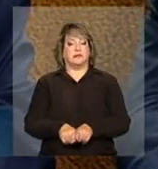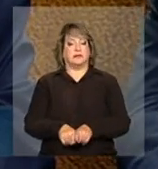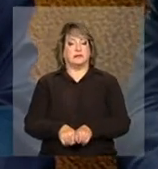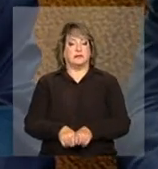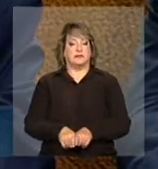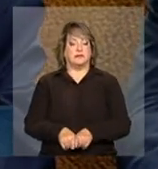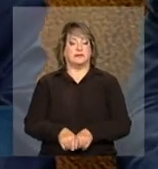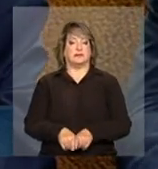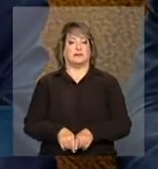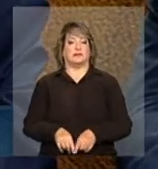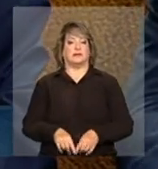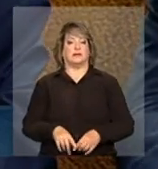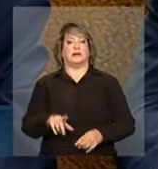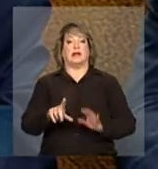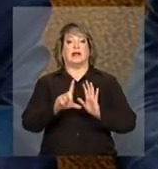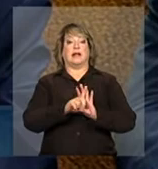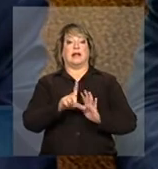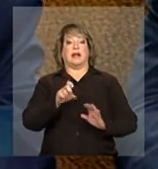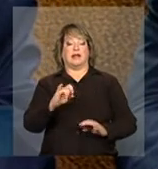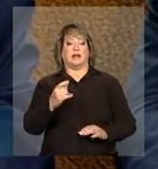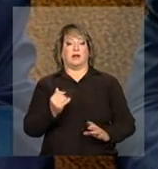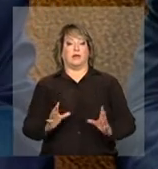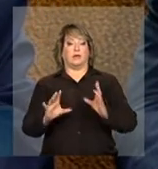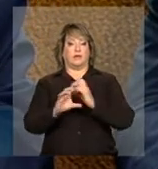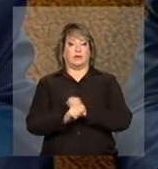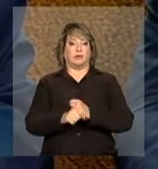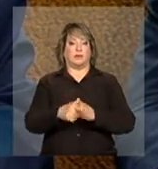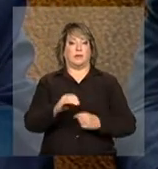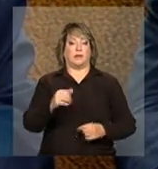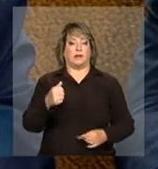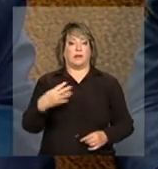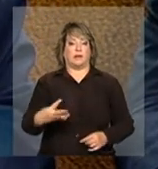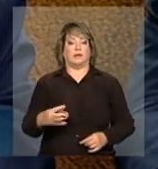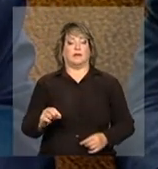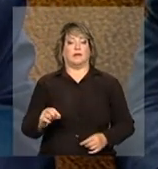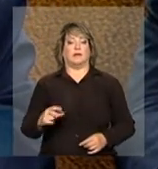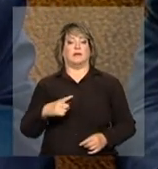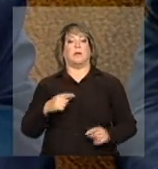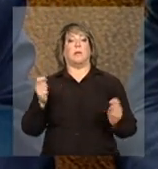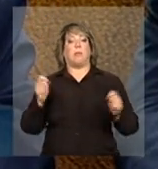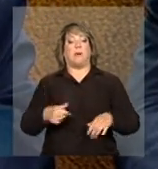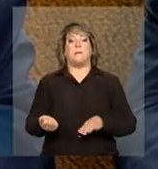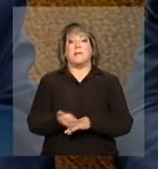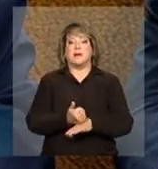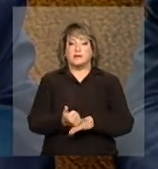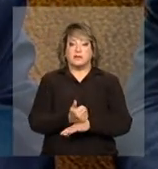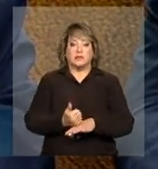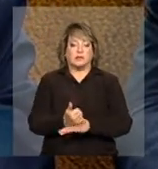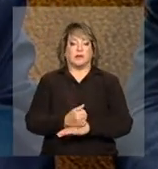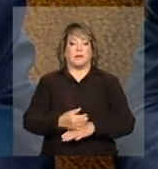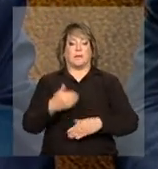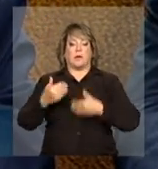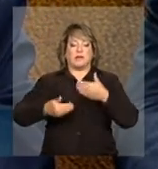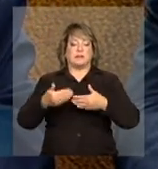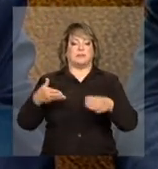né, quanto à Lei de Orçamento Anual 2014, que pudesse aperfeiçoar o processo de